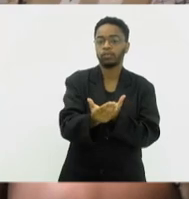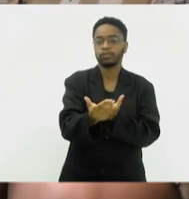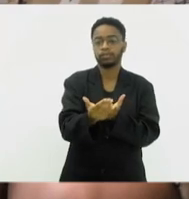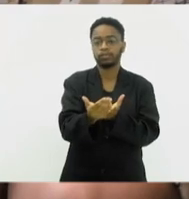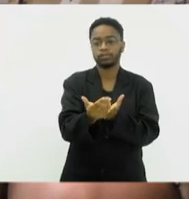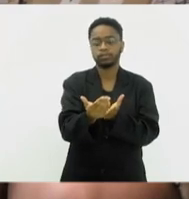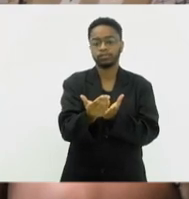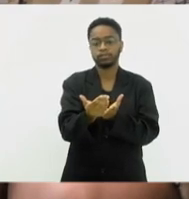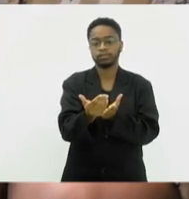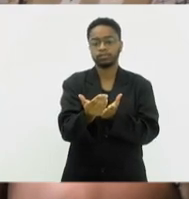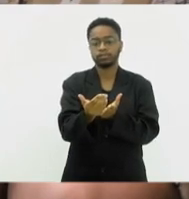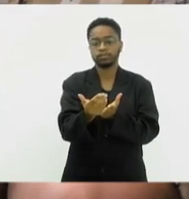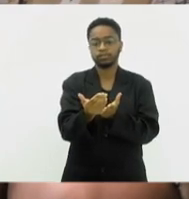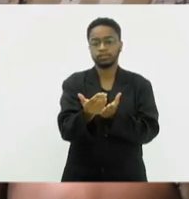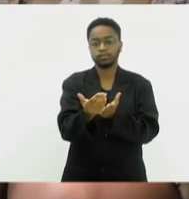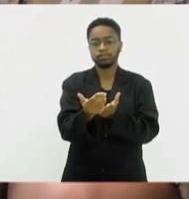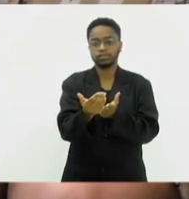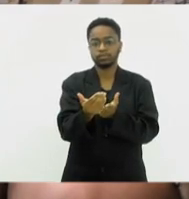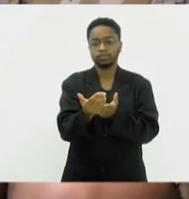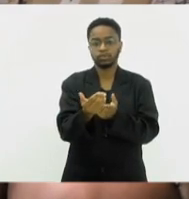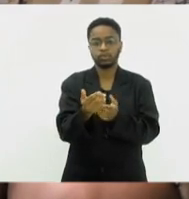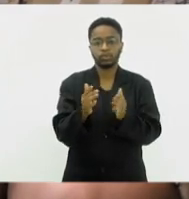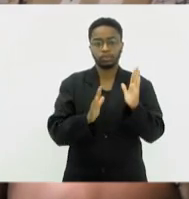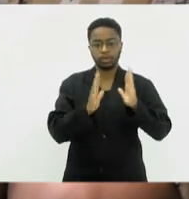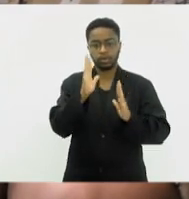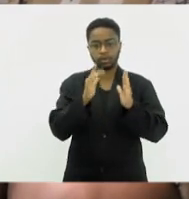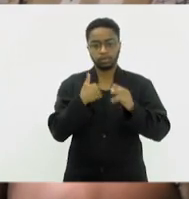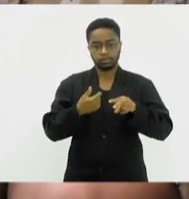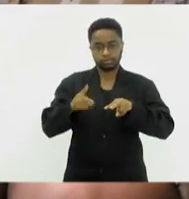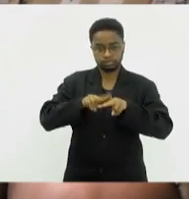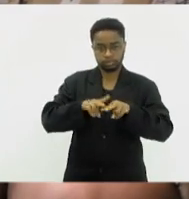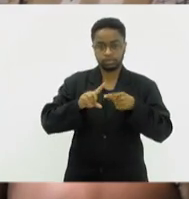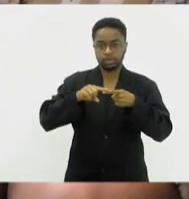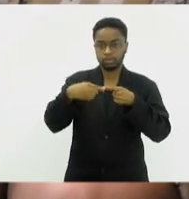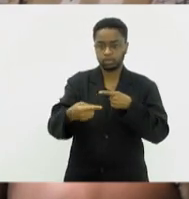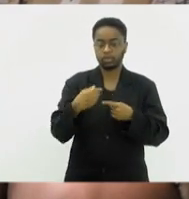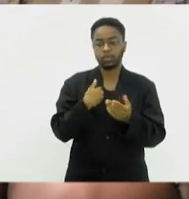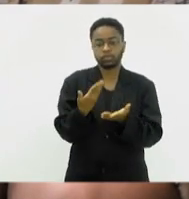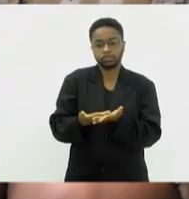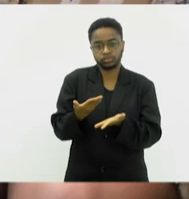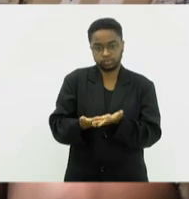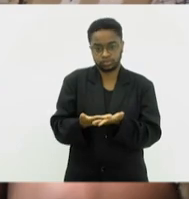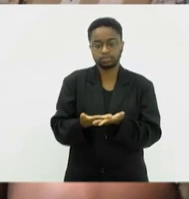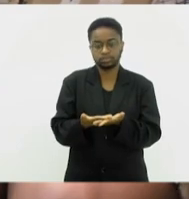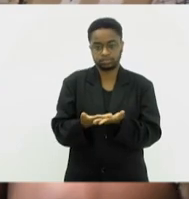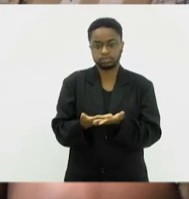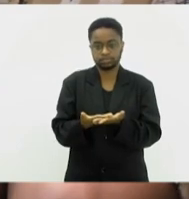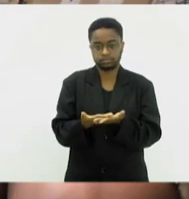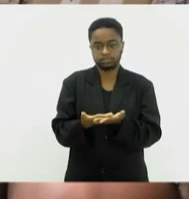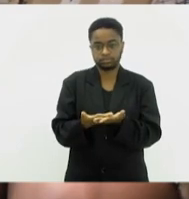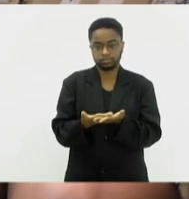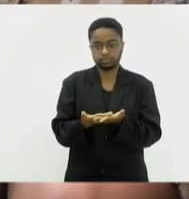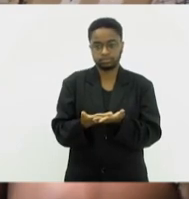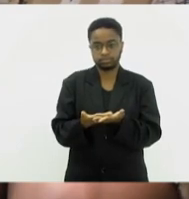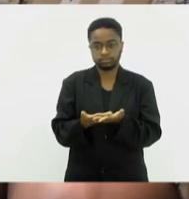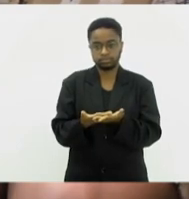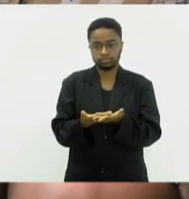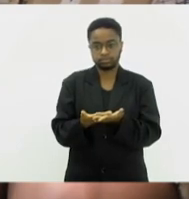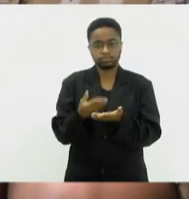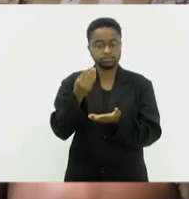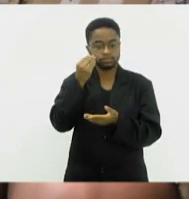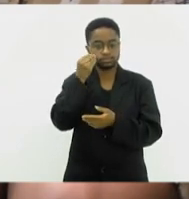partir do meu aprisionamento. E aí eu estudei, né? Para hoje estar aí,